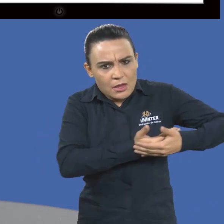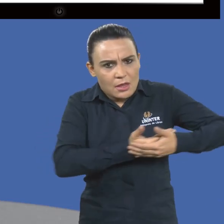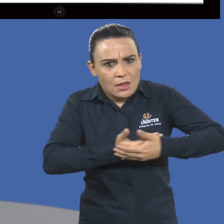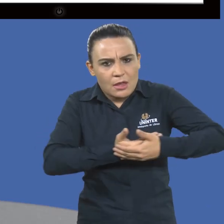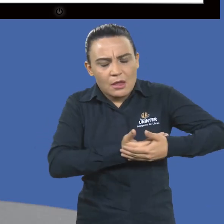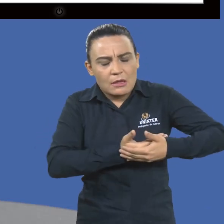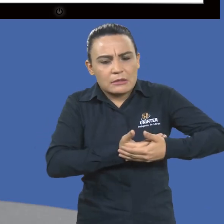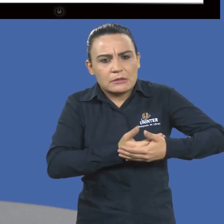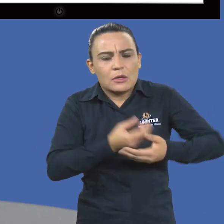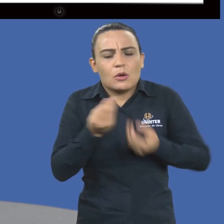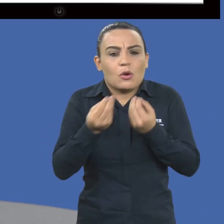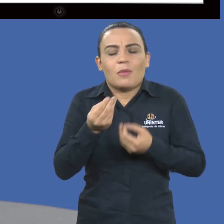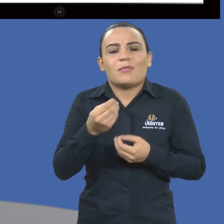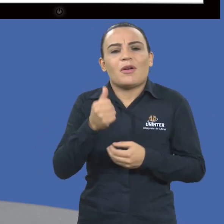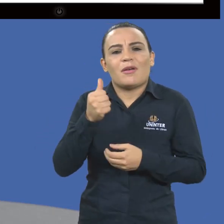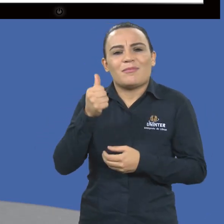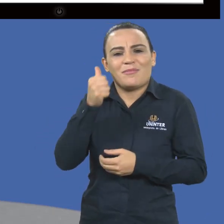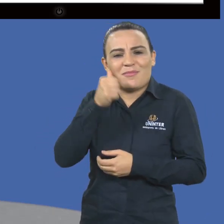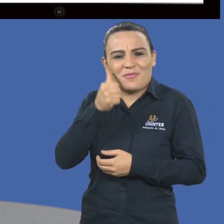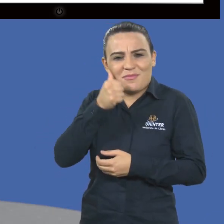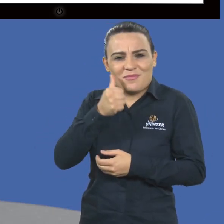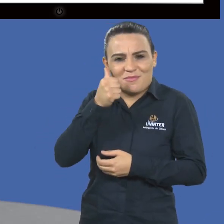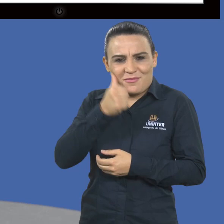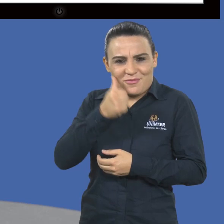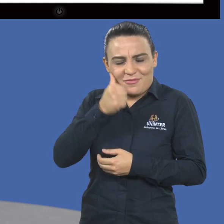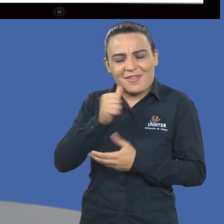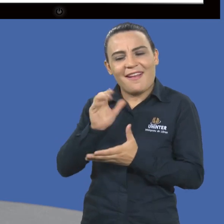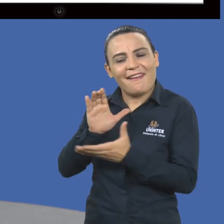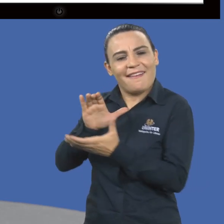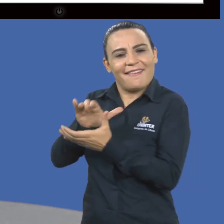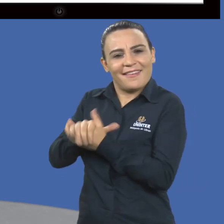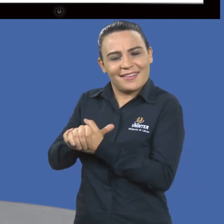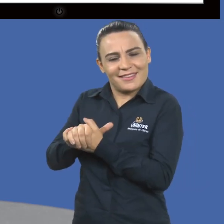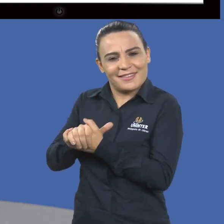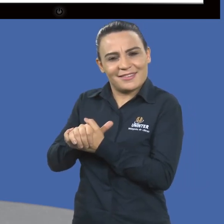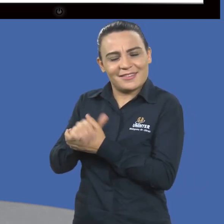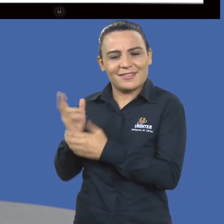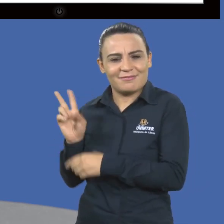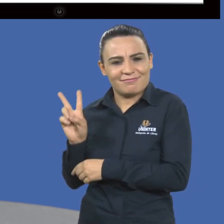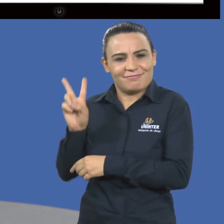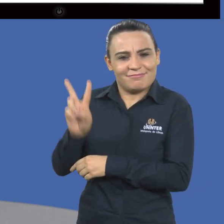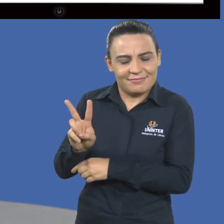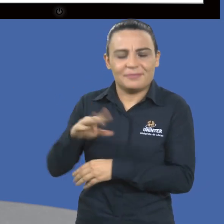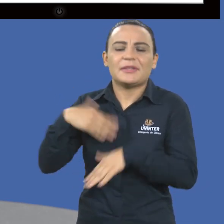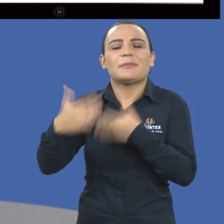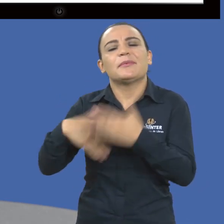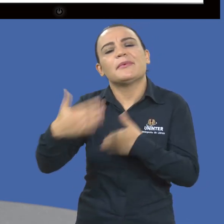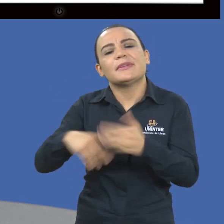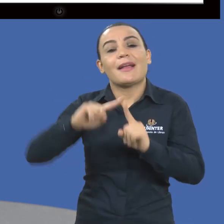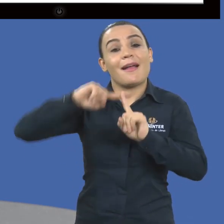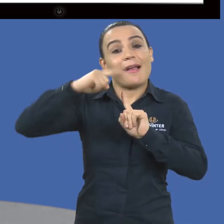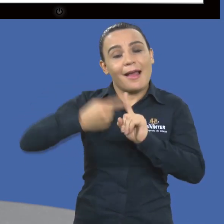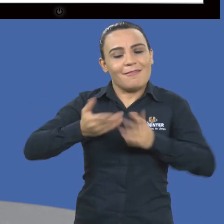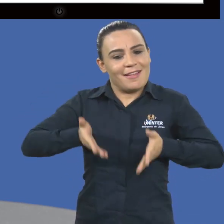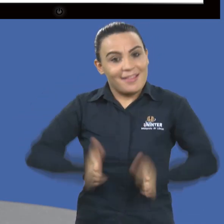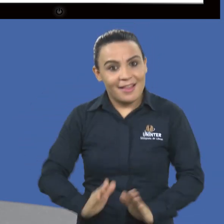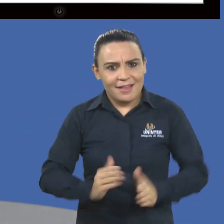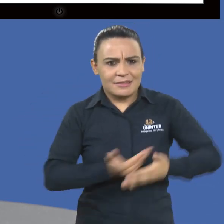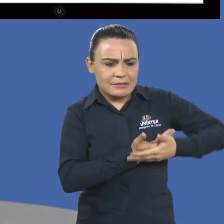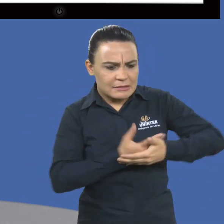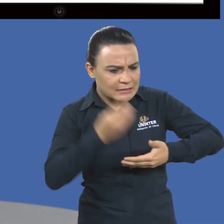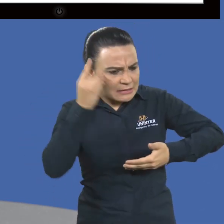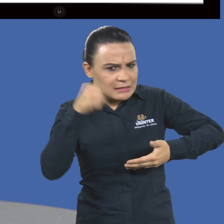susto, daquela garotinha que casou e o primeiro neném nasce com síndrome de Down. Não estava no plano